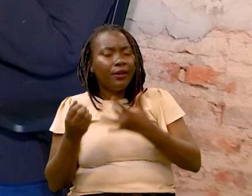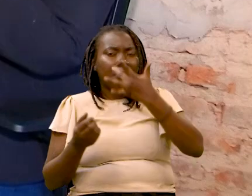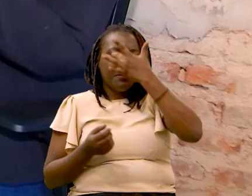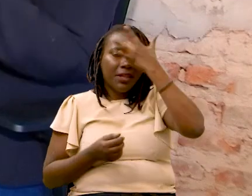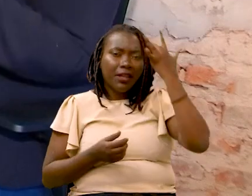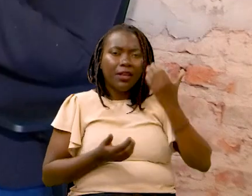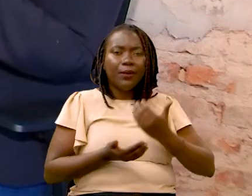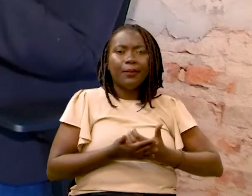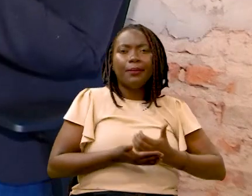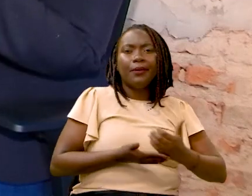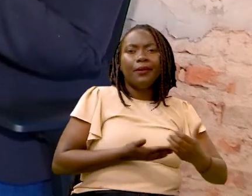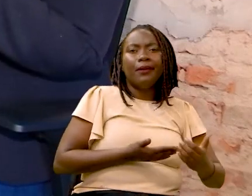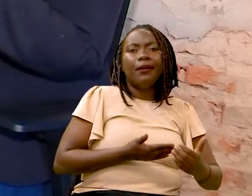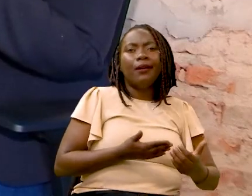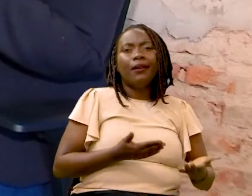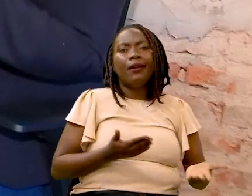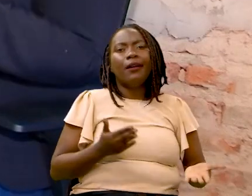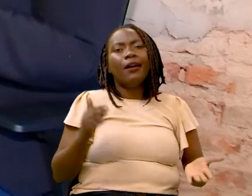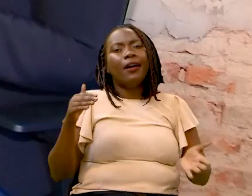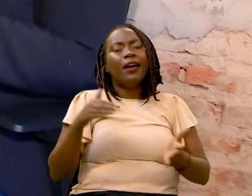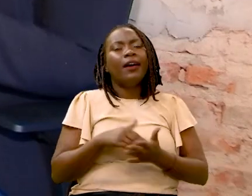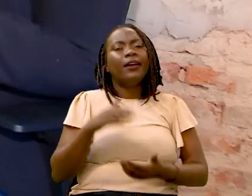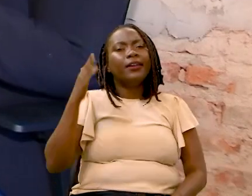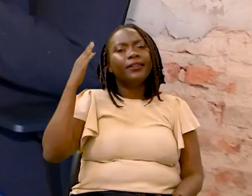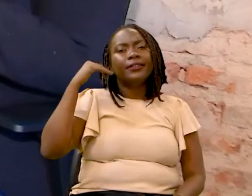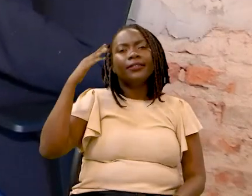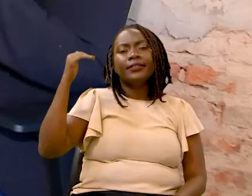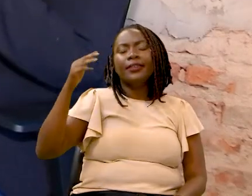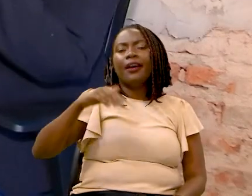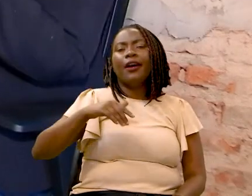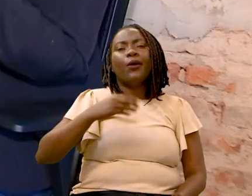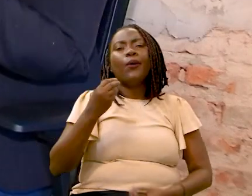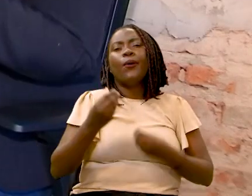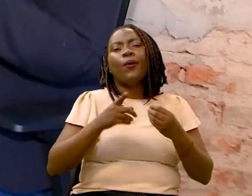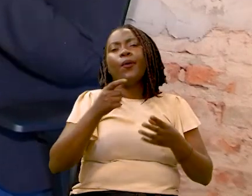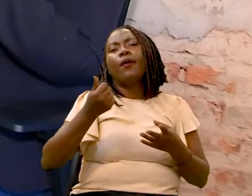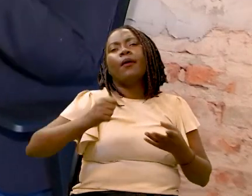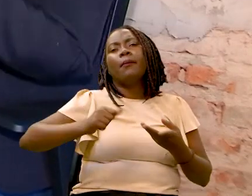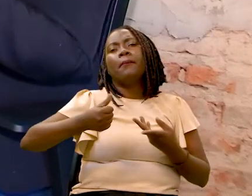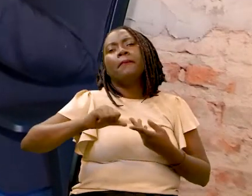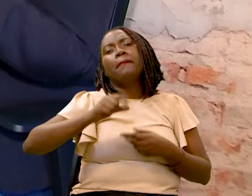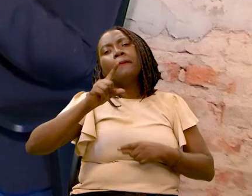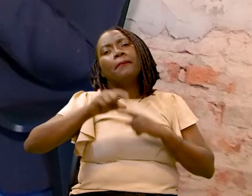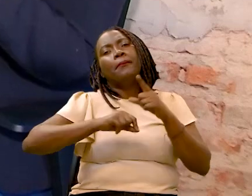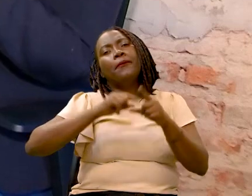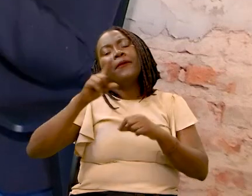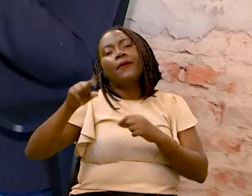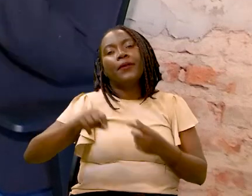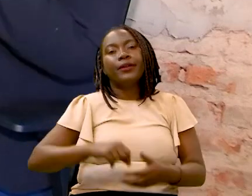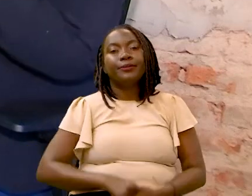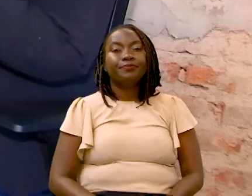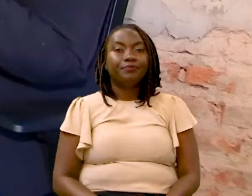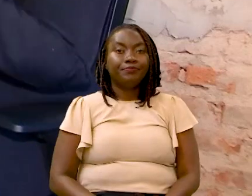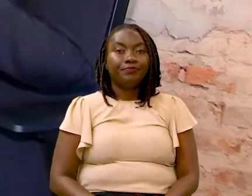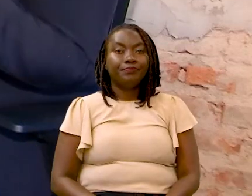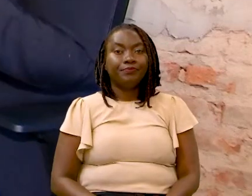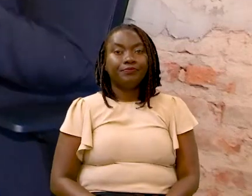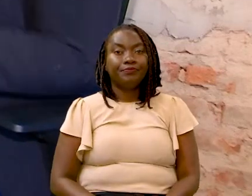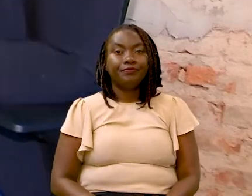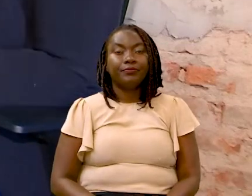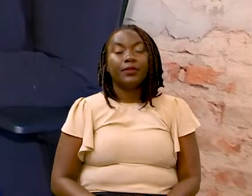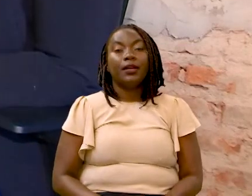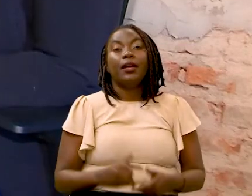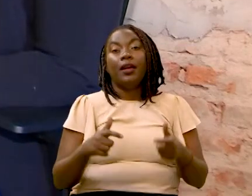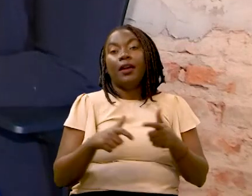novos artistas, pessoas que estão começando, até os renomados. Como que você faz essa avaliação e essa peneira,